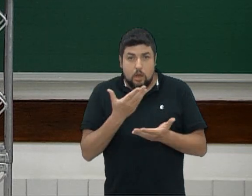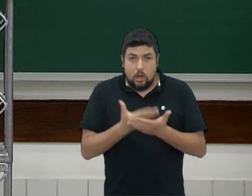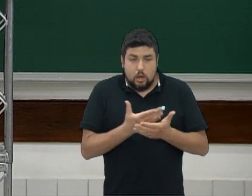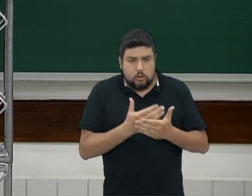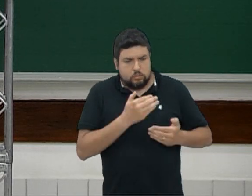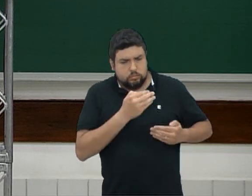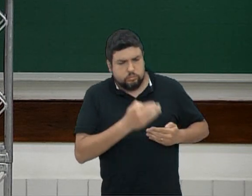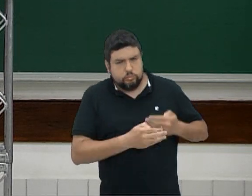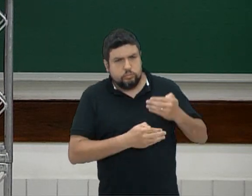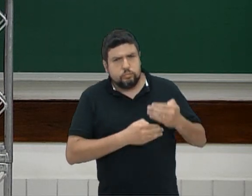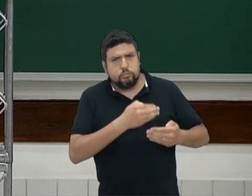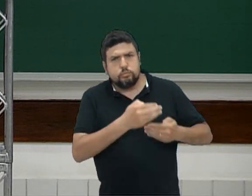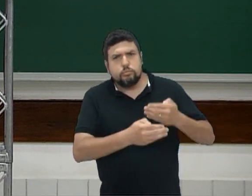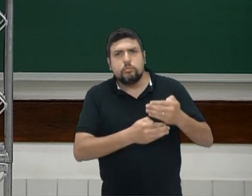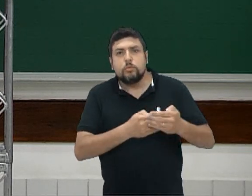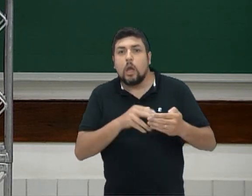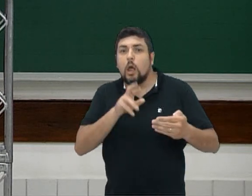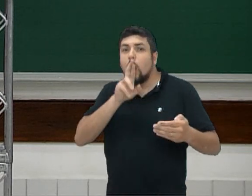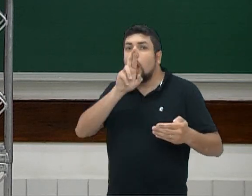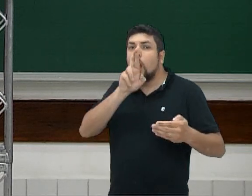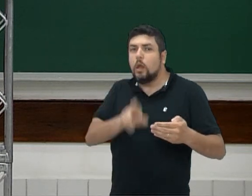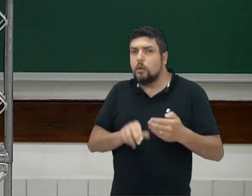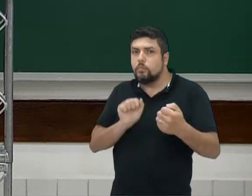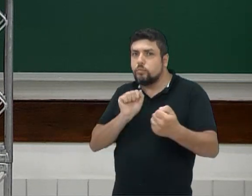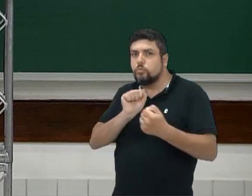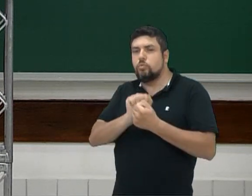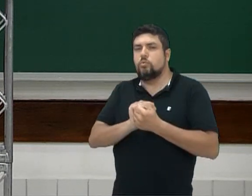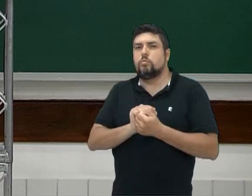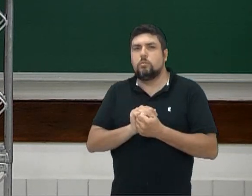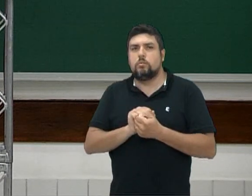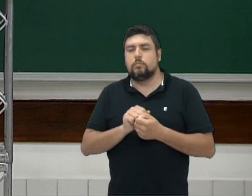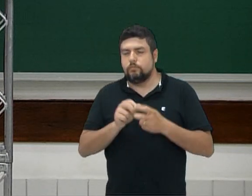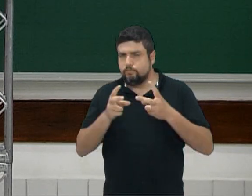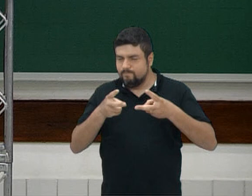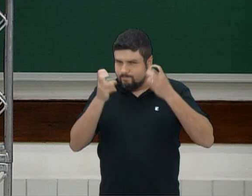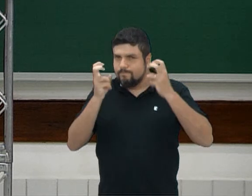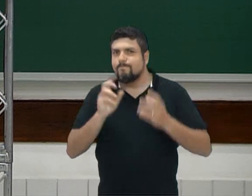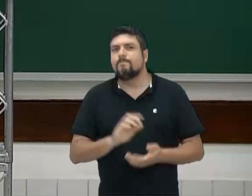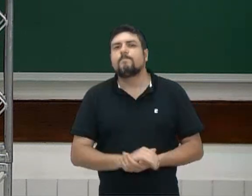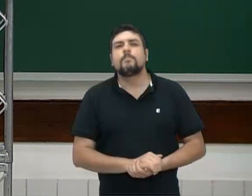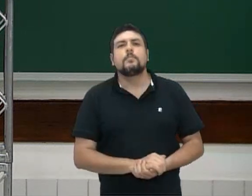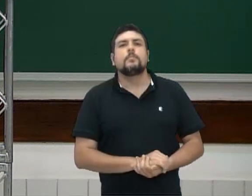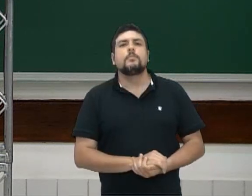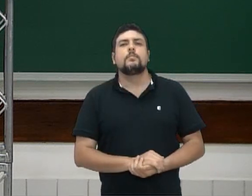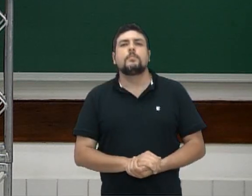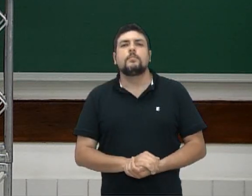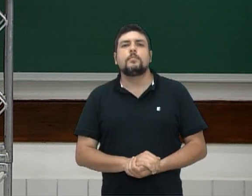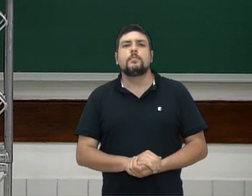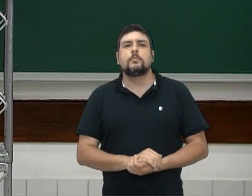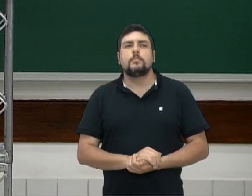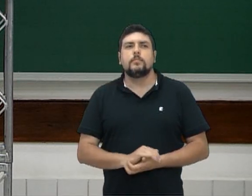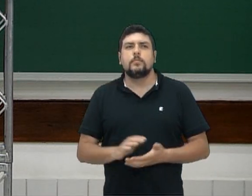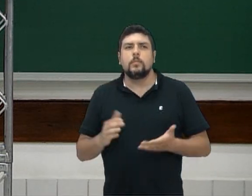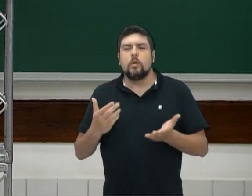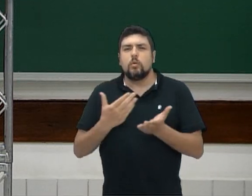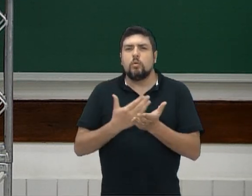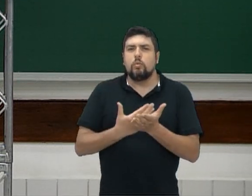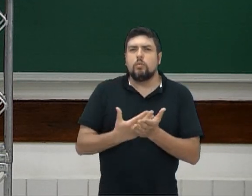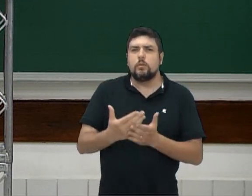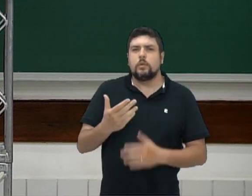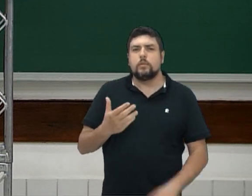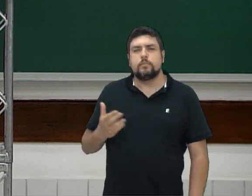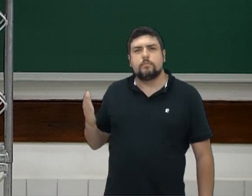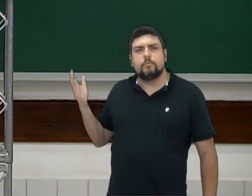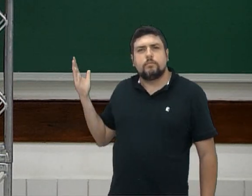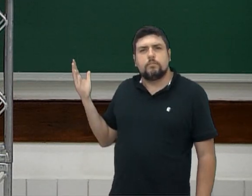questões aí, porque a gente vai responder elas todas durante a nossa aula. Tudo bem? Então vamos lá, vamos começar primeiro falando um pouquinho da história.